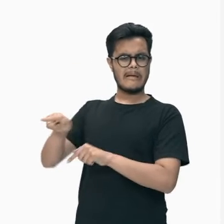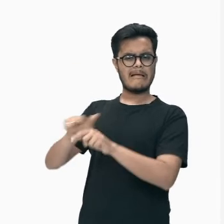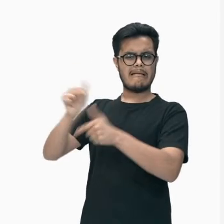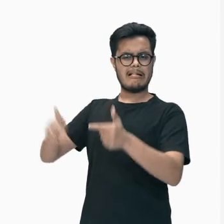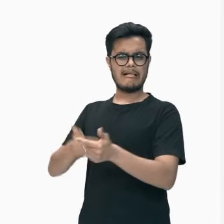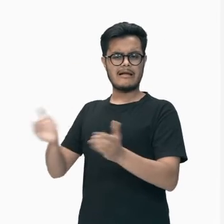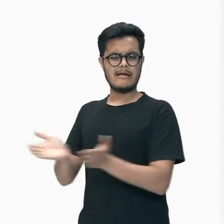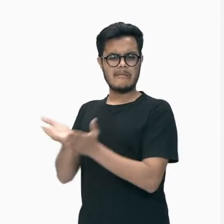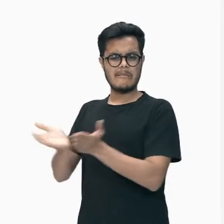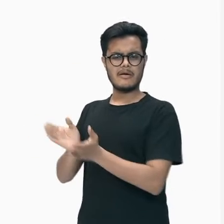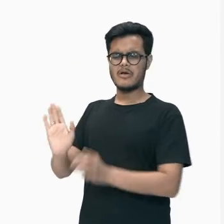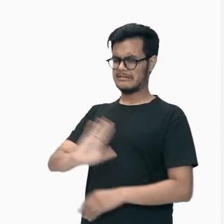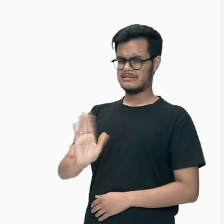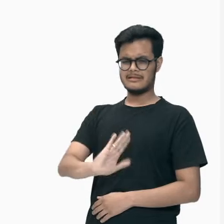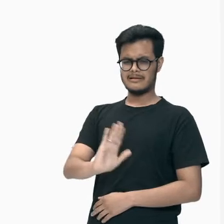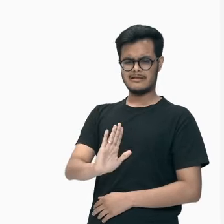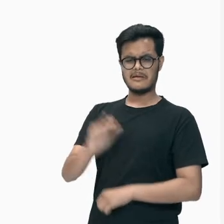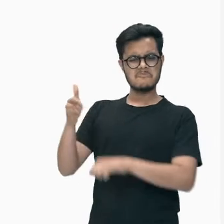população